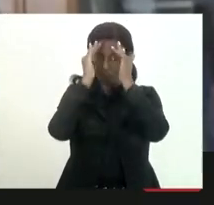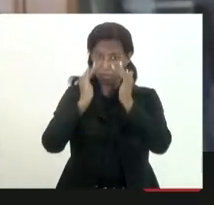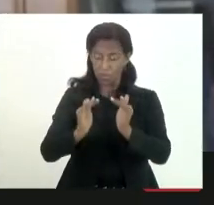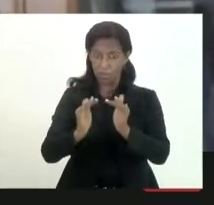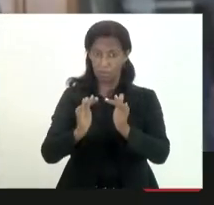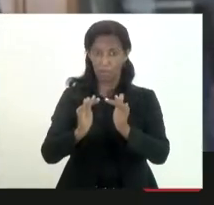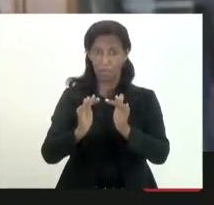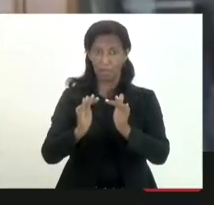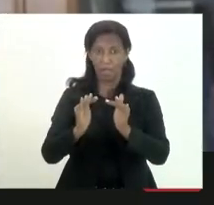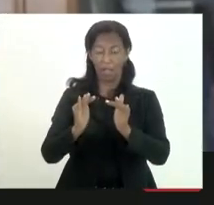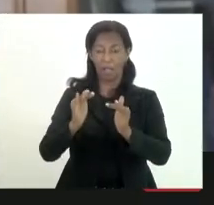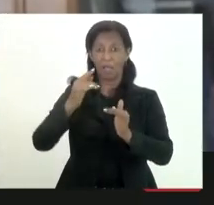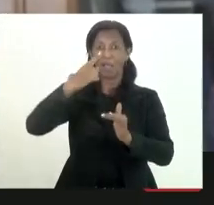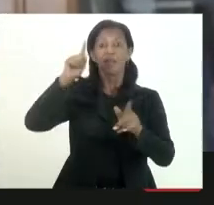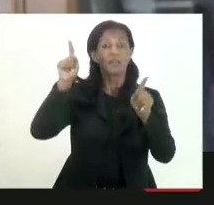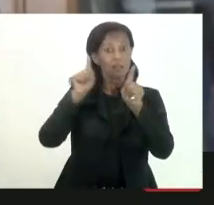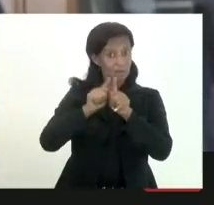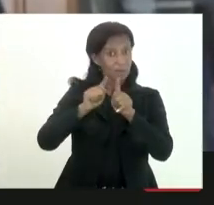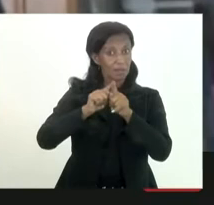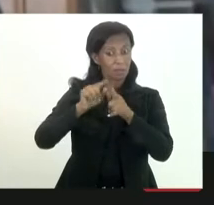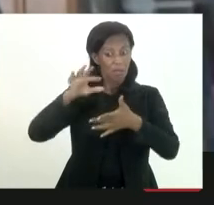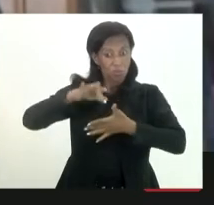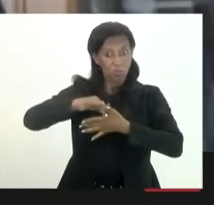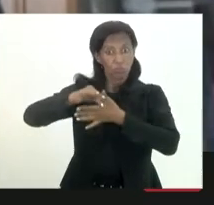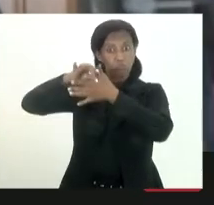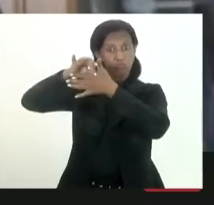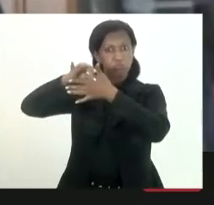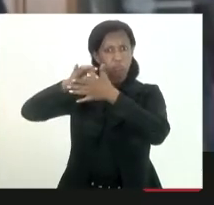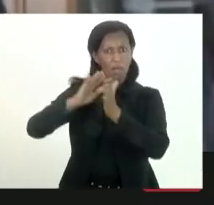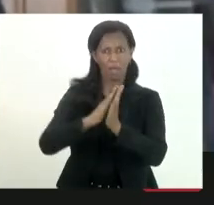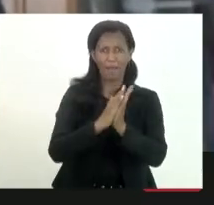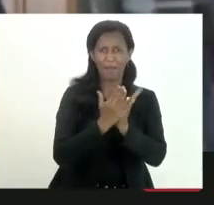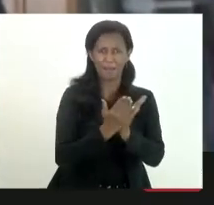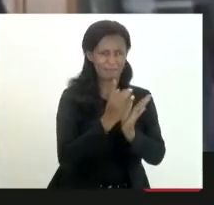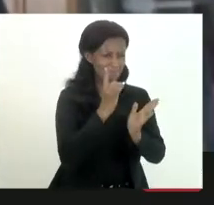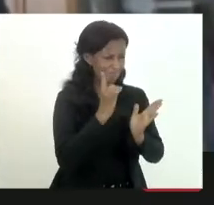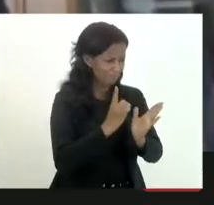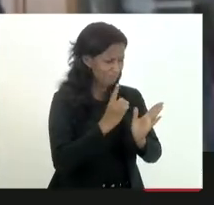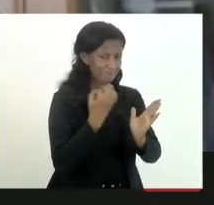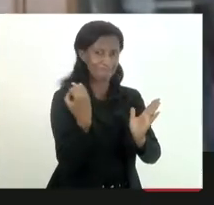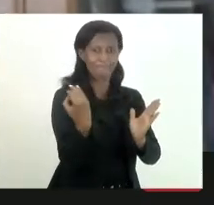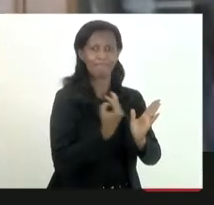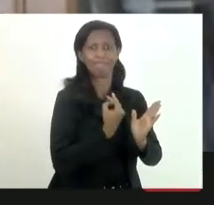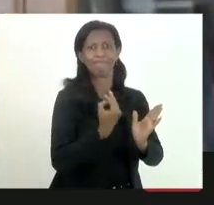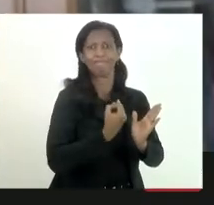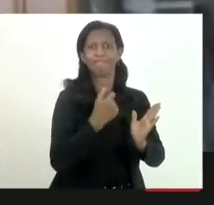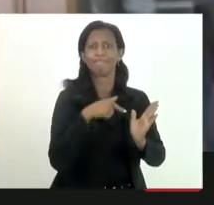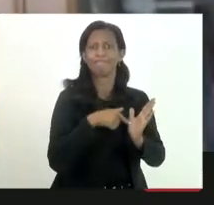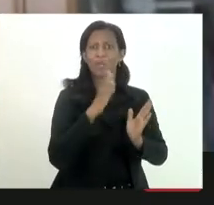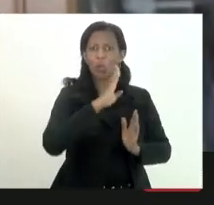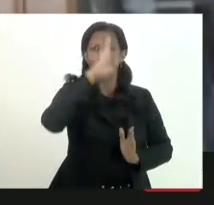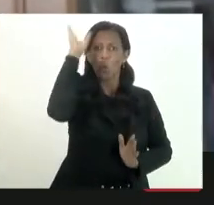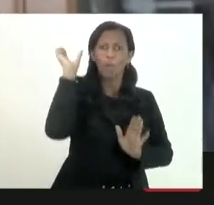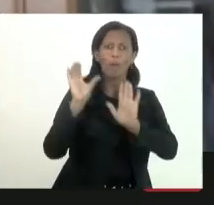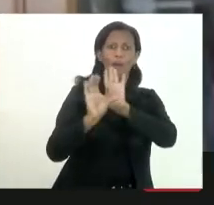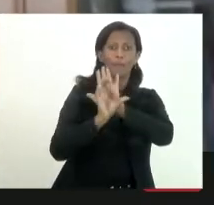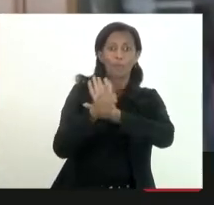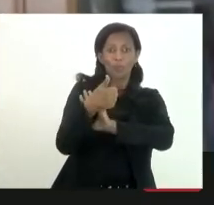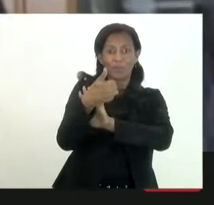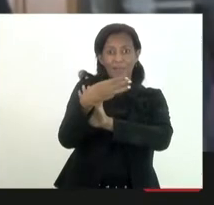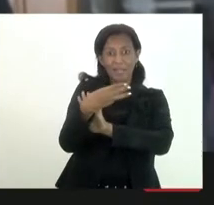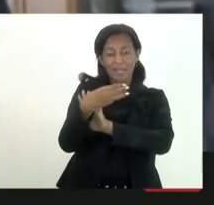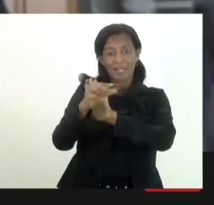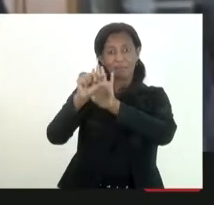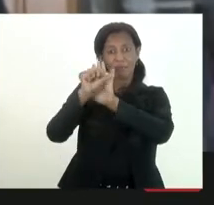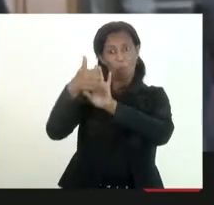as autoridades. E a Bíblia é muito enfática. Ali em Romanos, capítulo 13, versículo